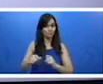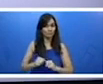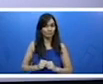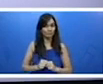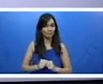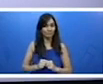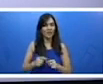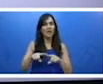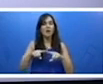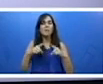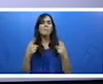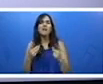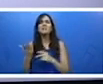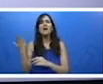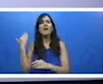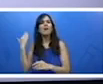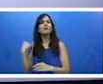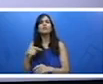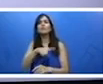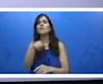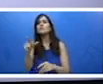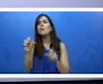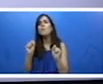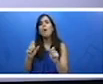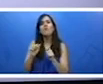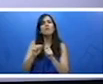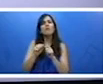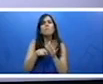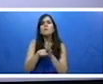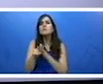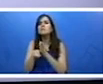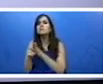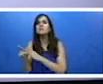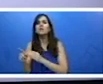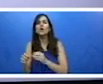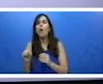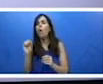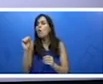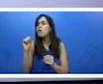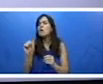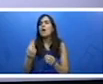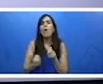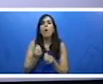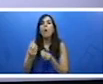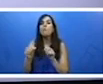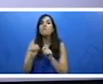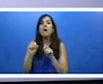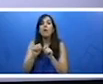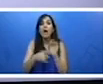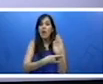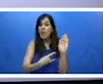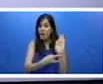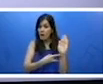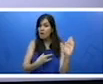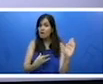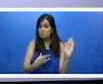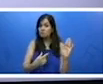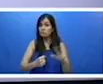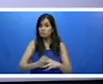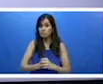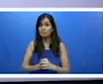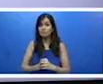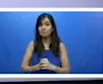antes, é importante que vocês façam pesquisas na internet sobre resenha, fique bem claro como montar uma resenha, apesar que nós temos aí o